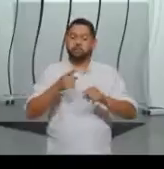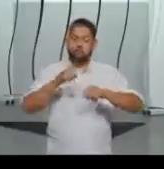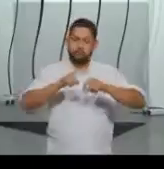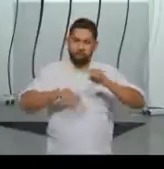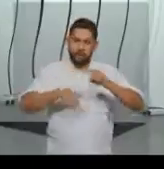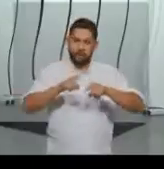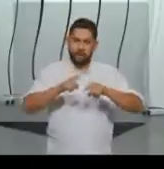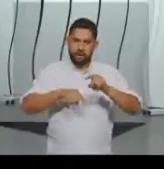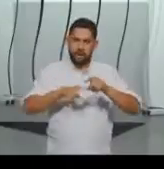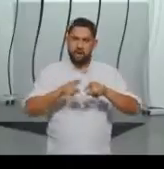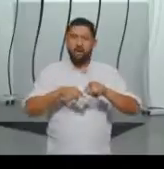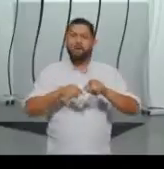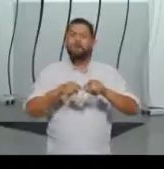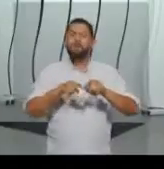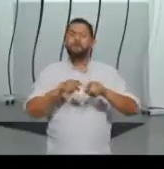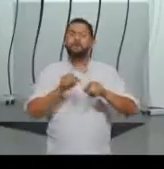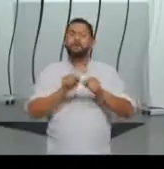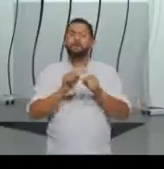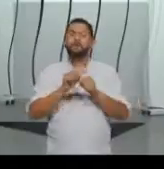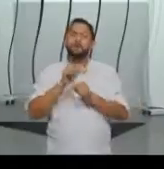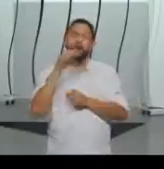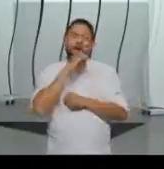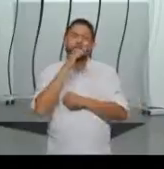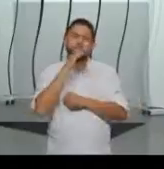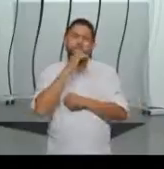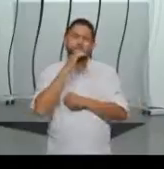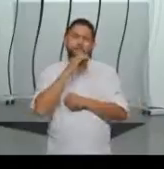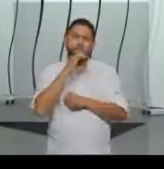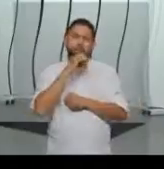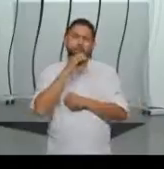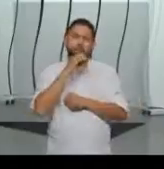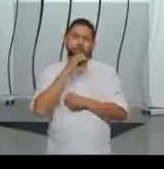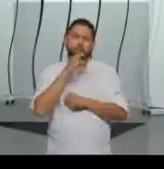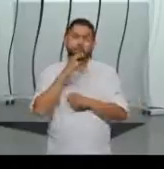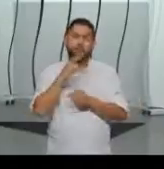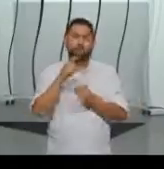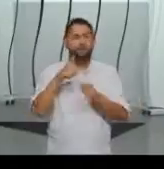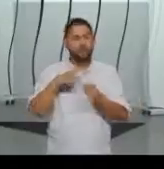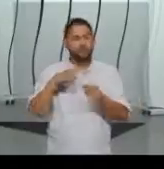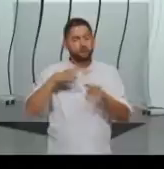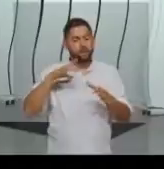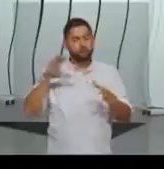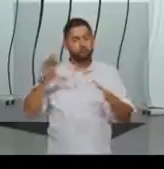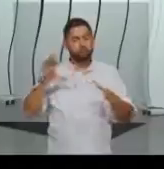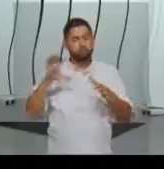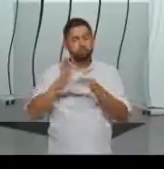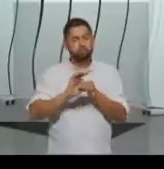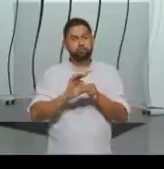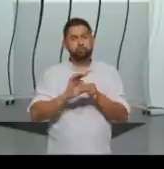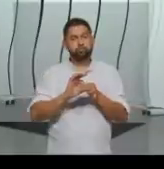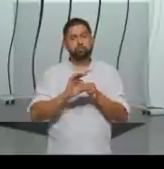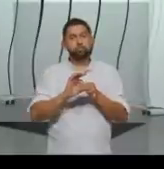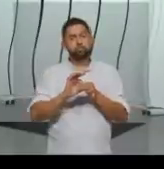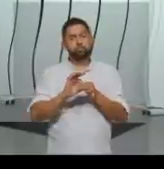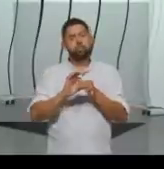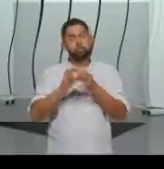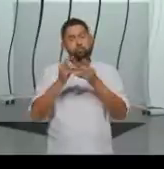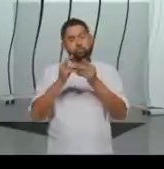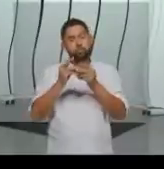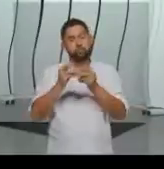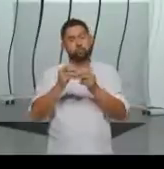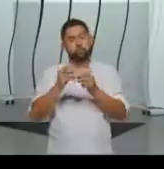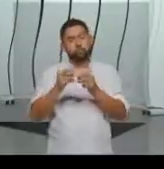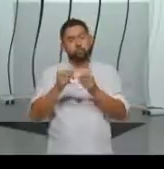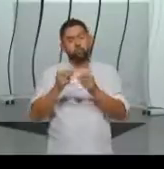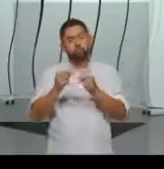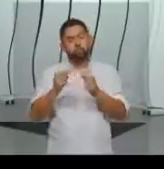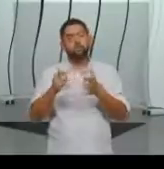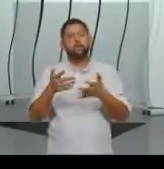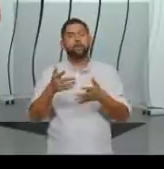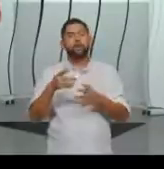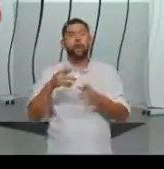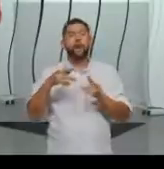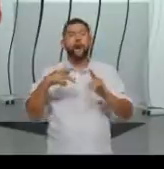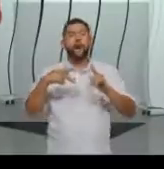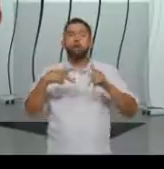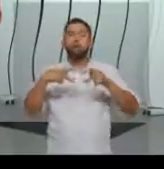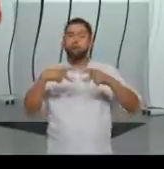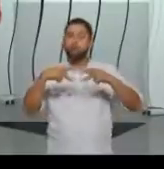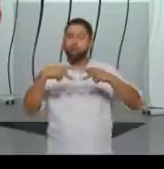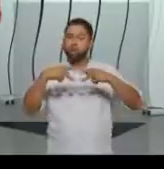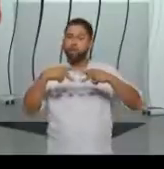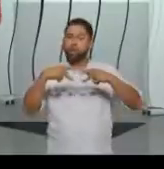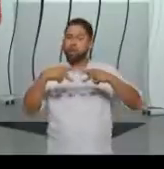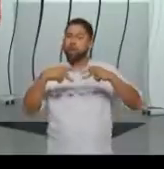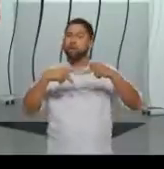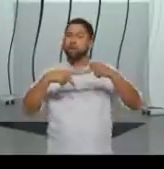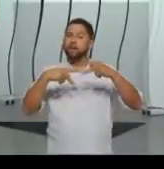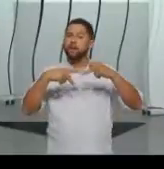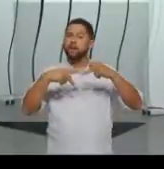as substâncias que vão se ligar ali, que vão digerir, né, ali justamente as proteínas e os